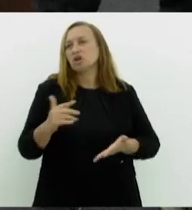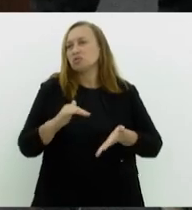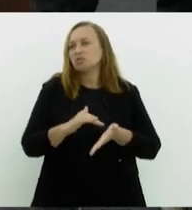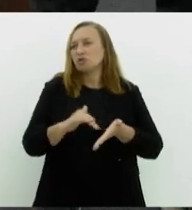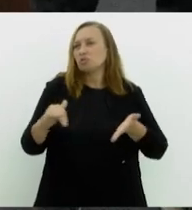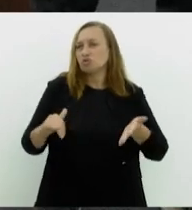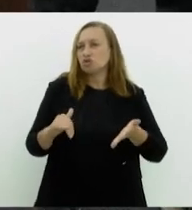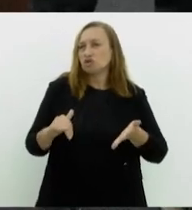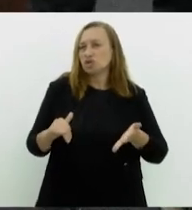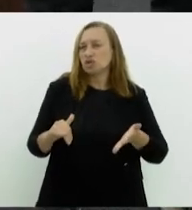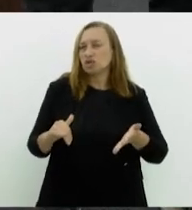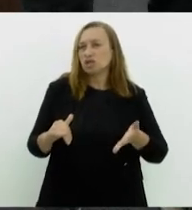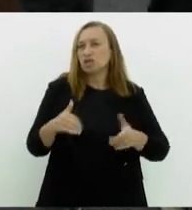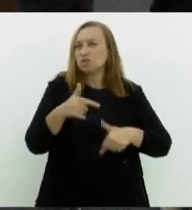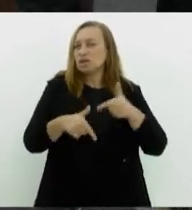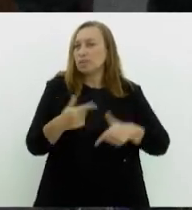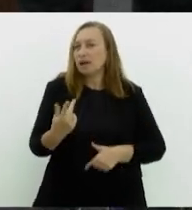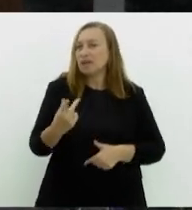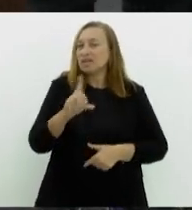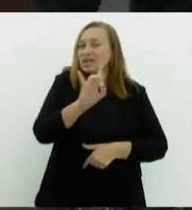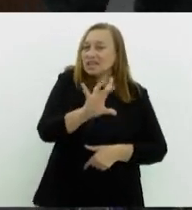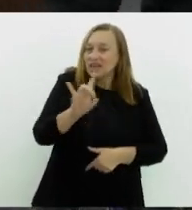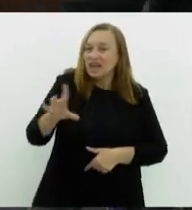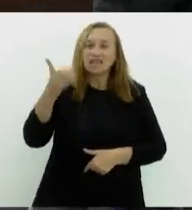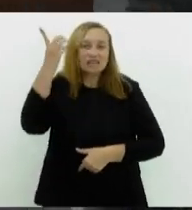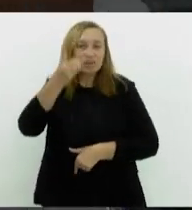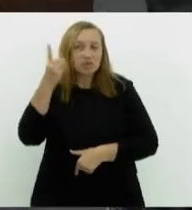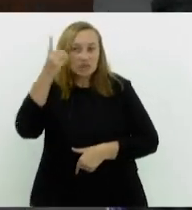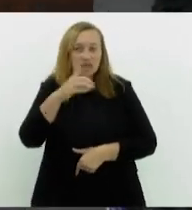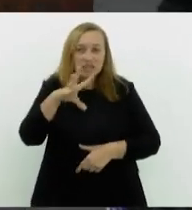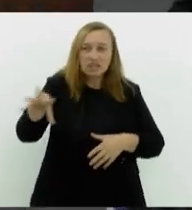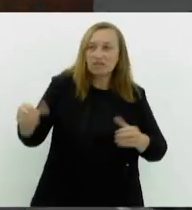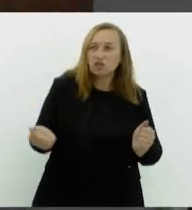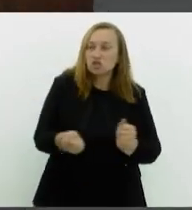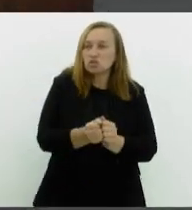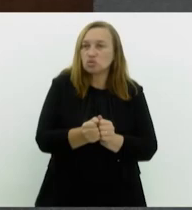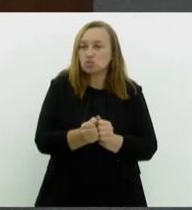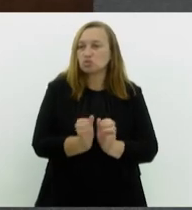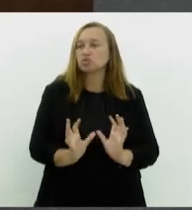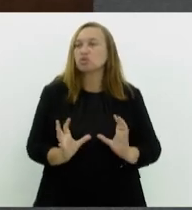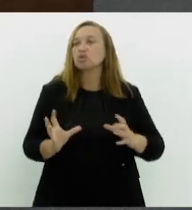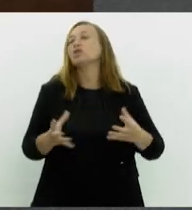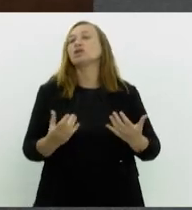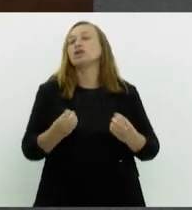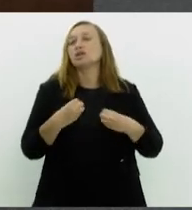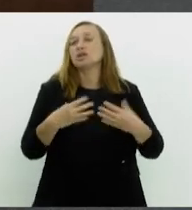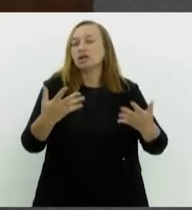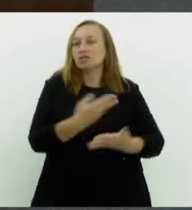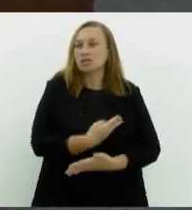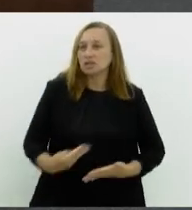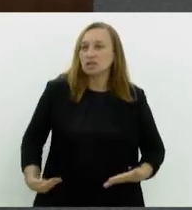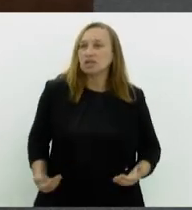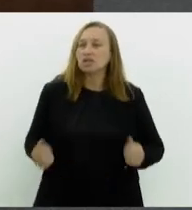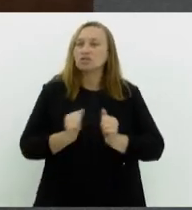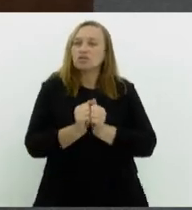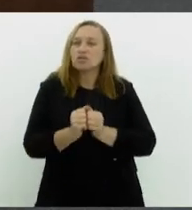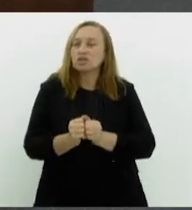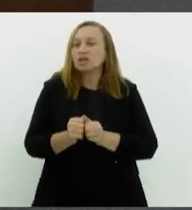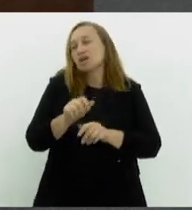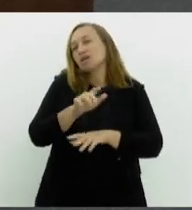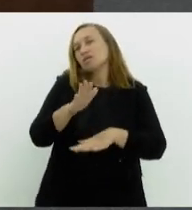deputado Cozzolino, do deputado Tandi, do deputado Chico, nem o meu, em relação à pauta que nos une, apesar das diferenças ideológicas.